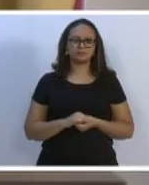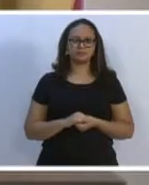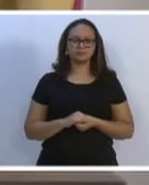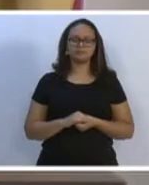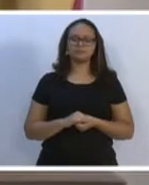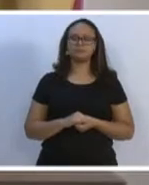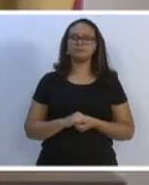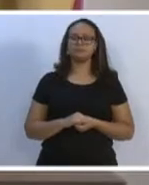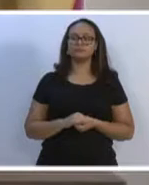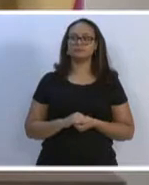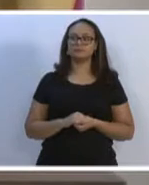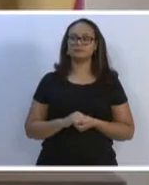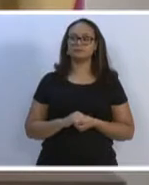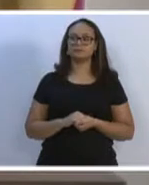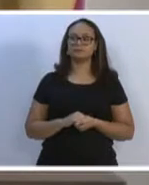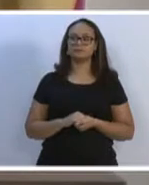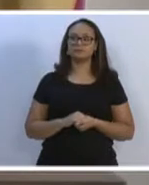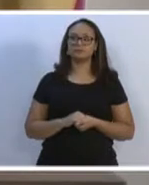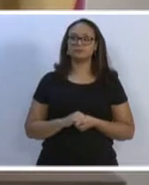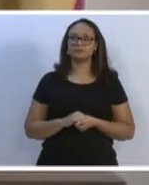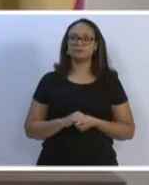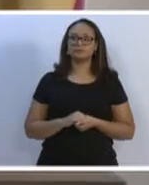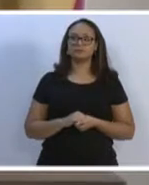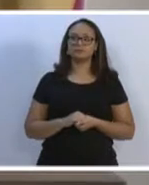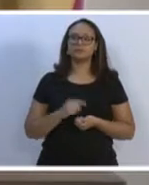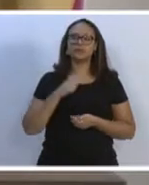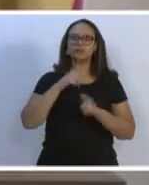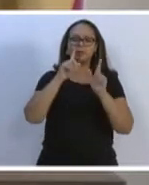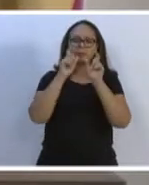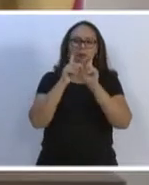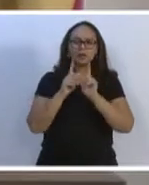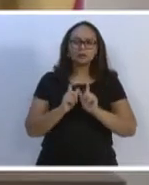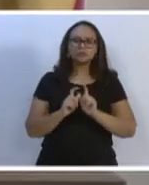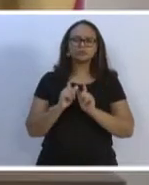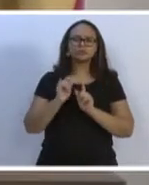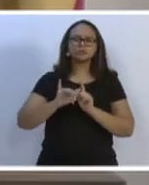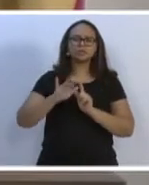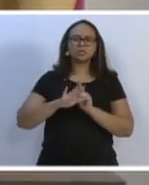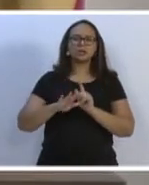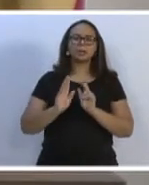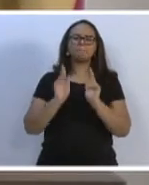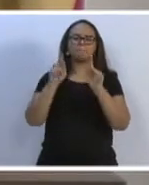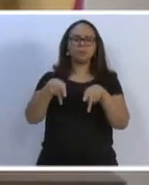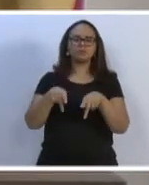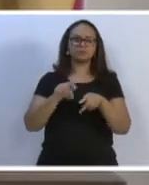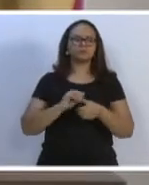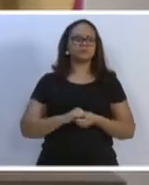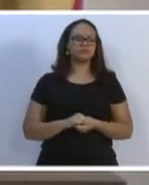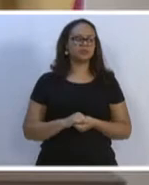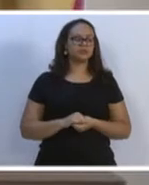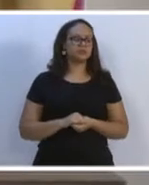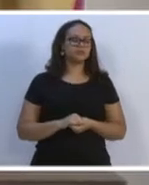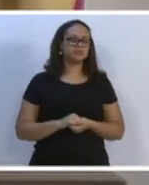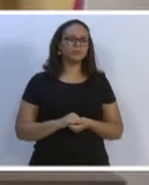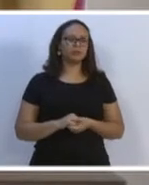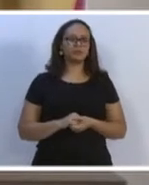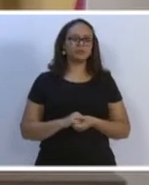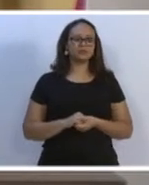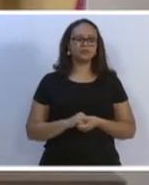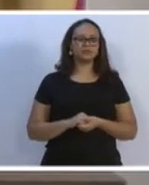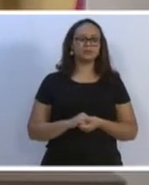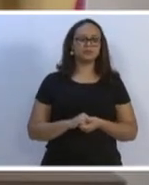positiva, foi realizada a manutenção, tem as fotos aí da ponte de madeira na rua Franz Miller, a última ponte, tem algumas pontes nessa